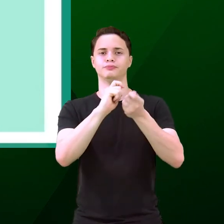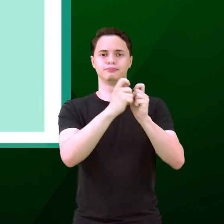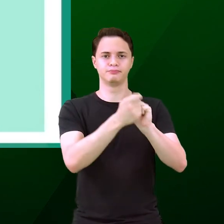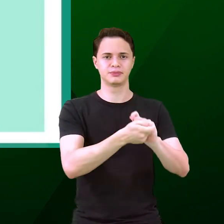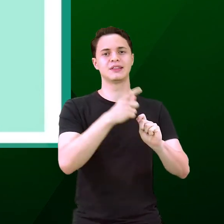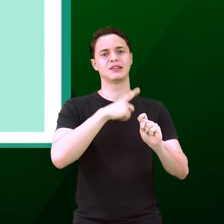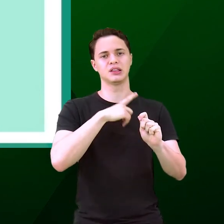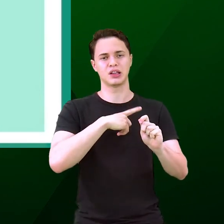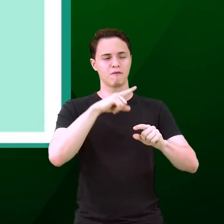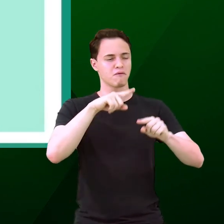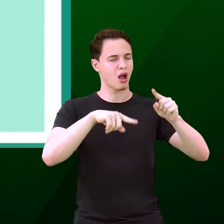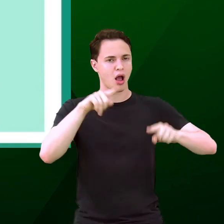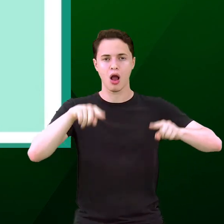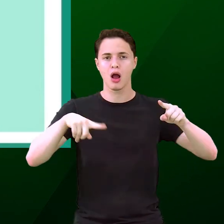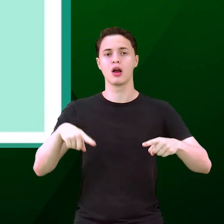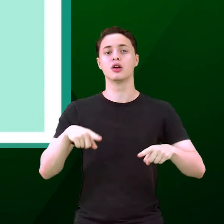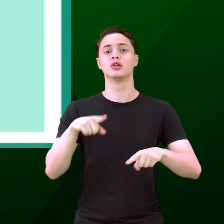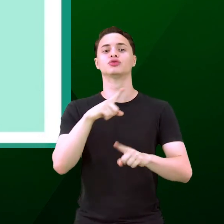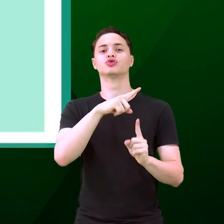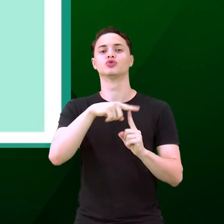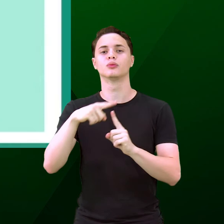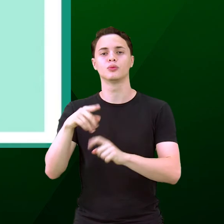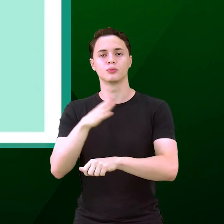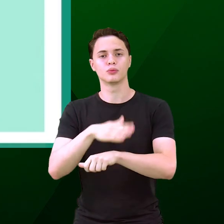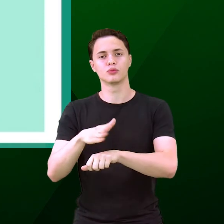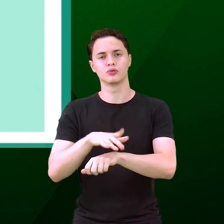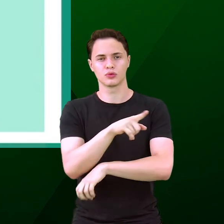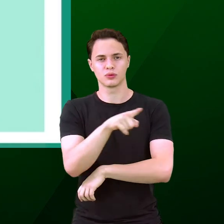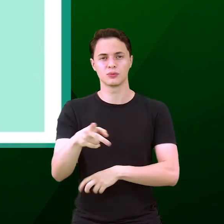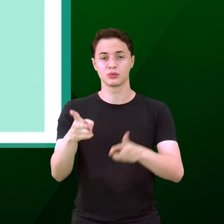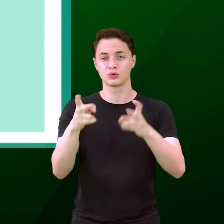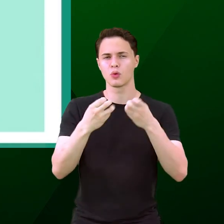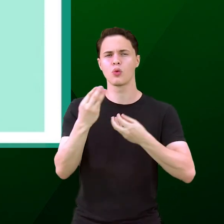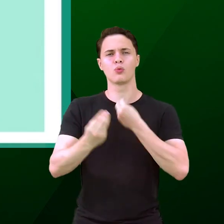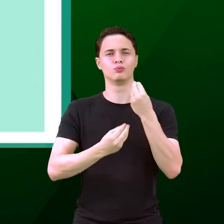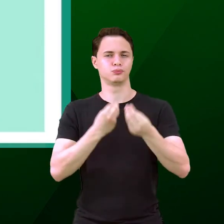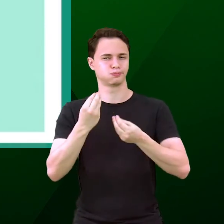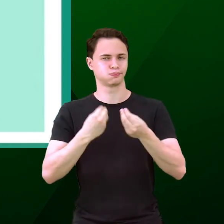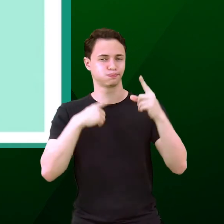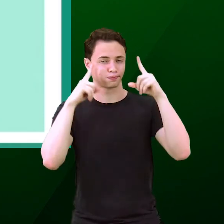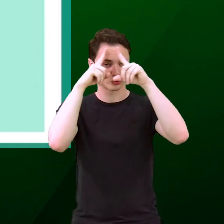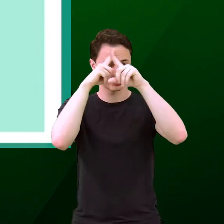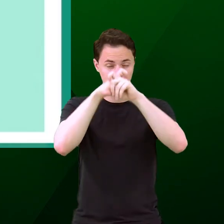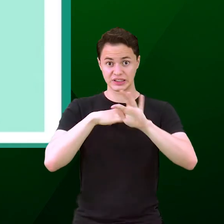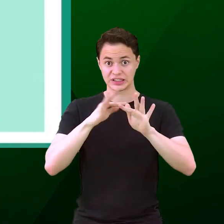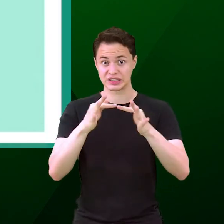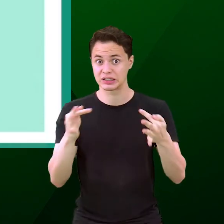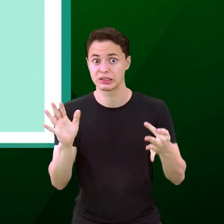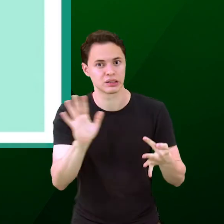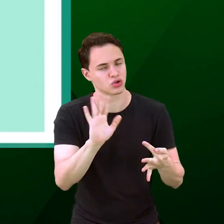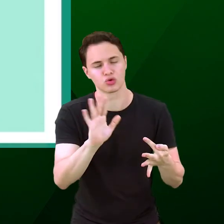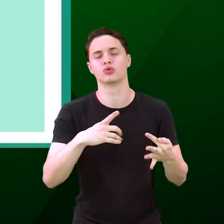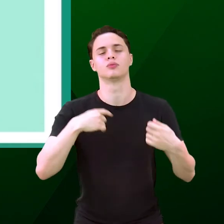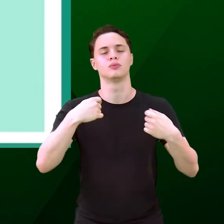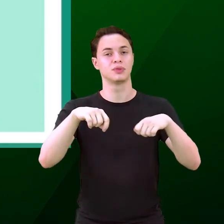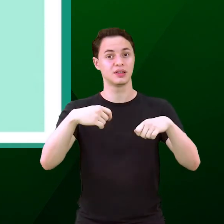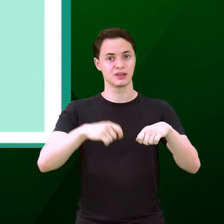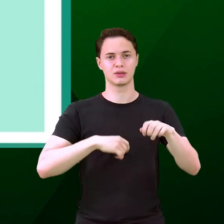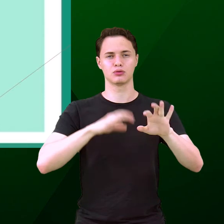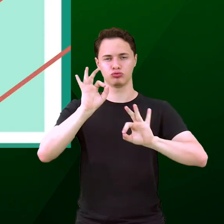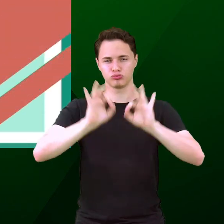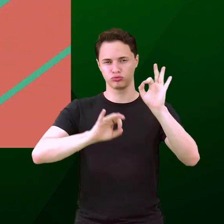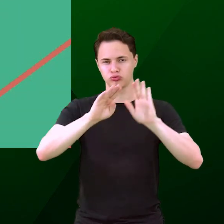aqui do homem também, com uma idade diferente, para vocês compreenderem como que faz o cálculo. Aí tu faz através de regra de 3